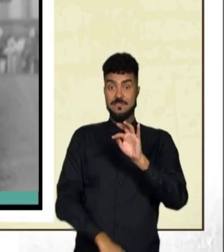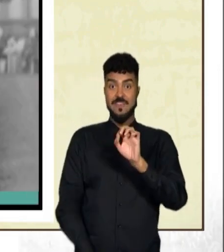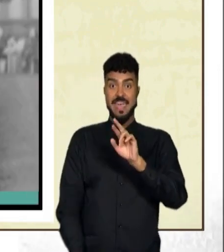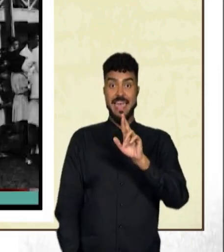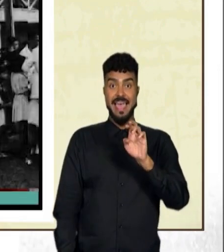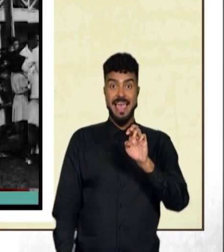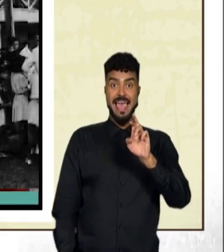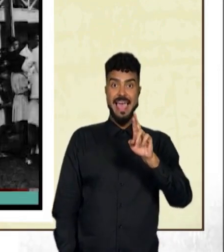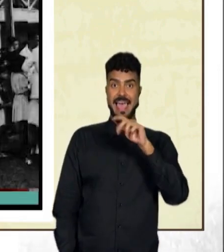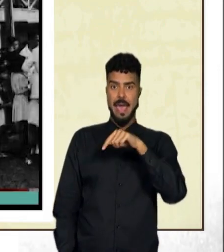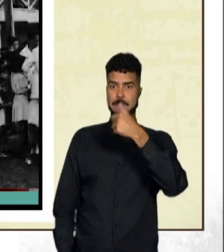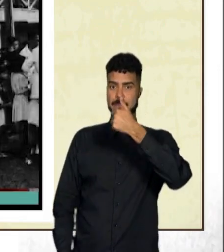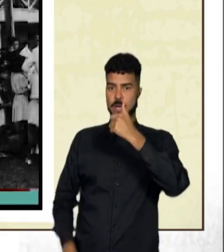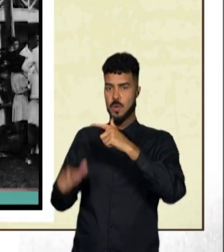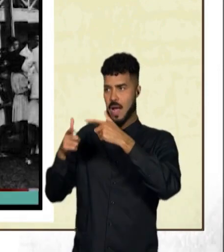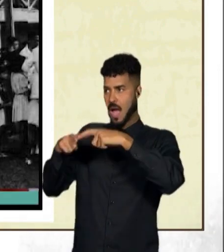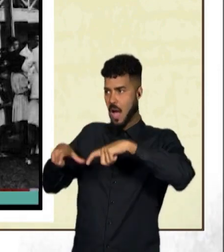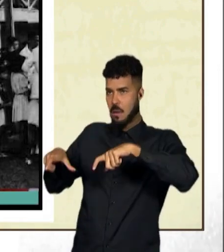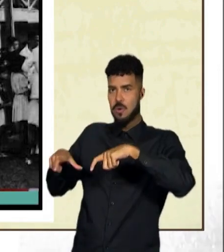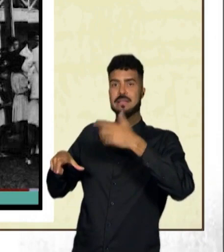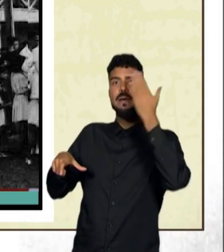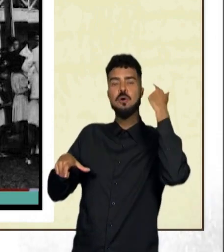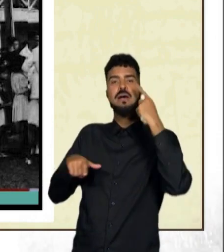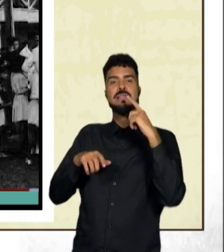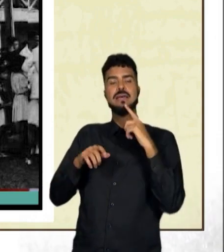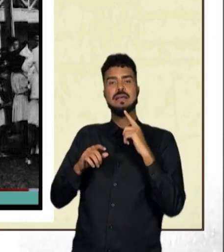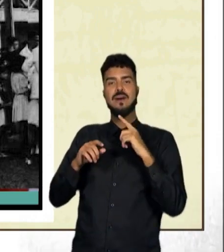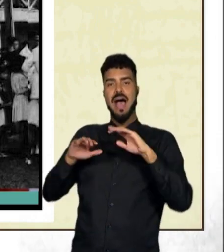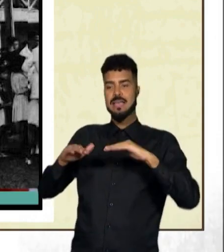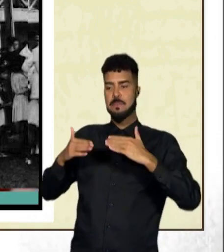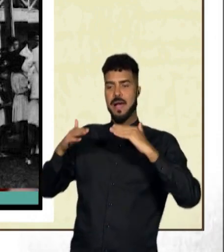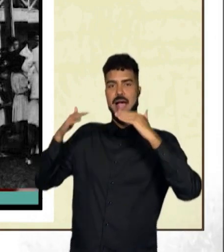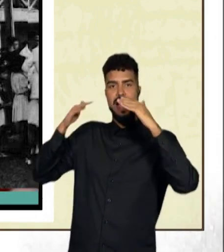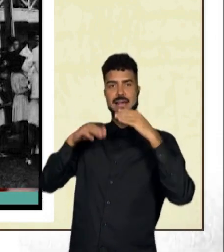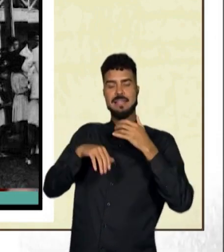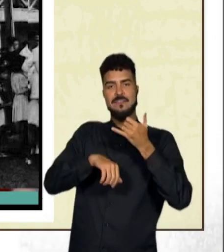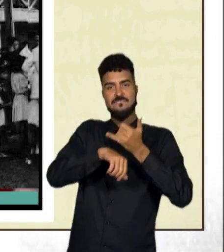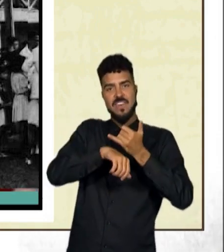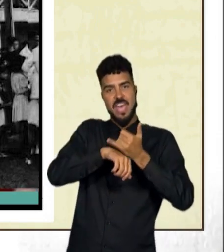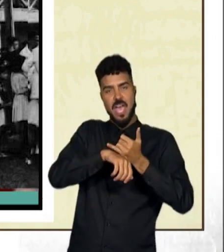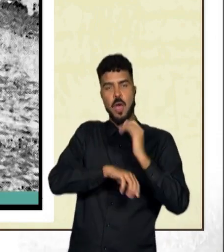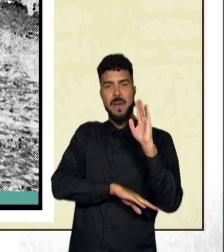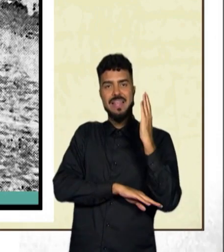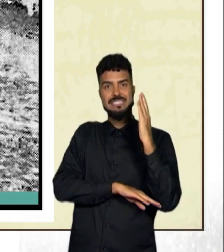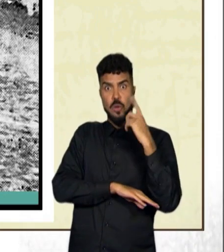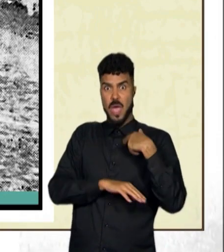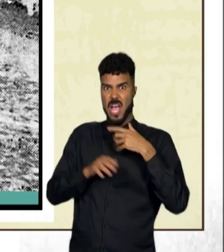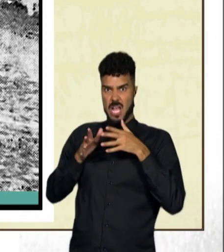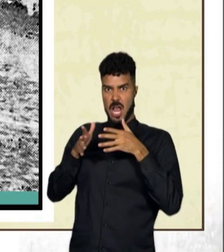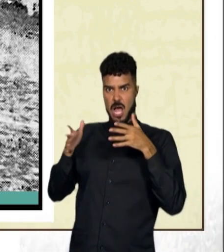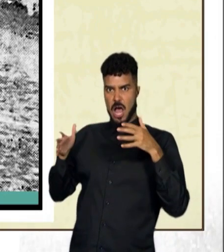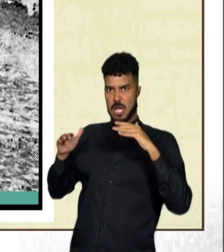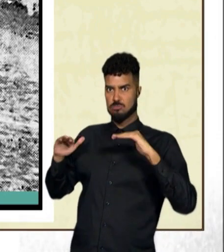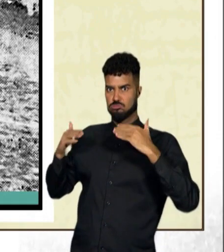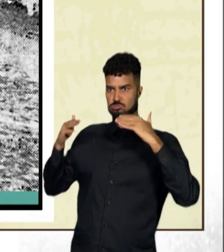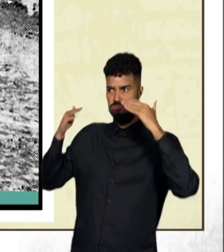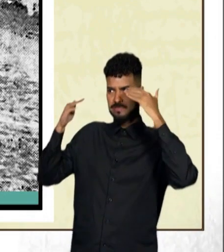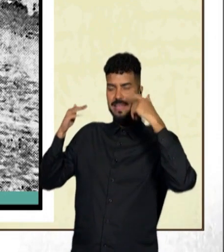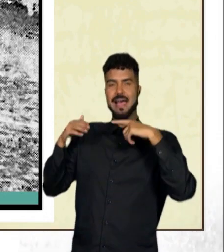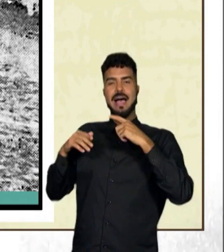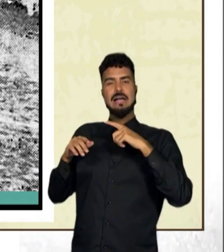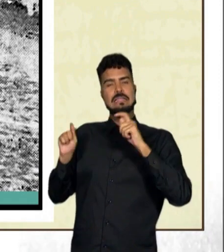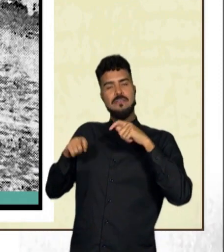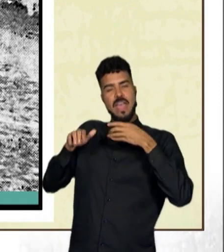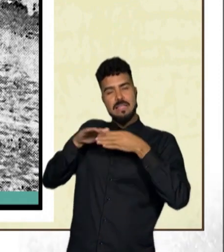Bangu, um campo que depois vai ter uma arquibancada de ferro e madeira grande. É um campo que cabia 8